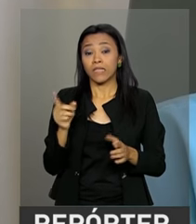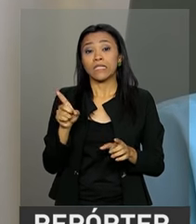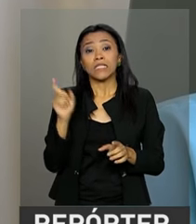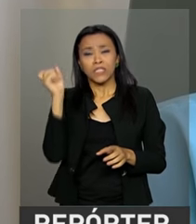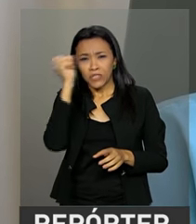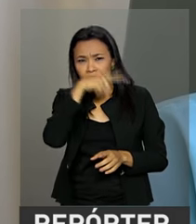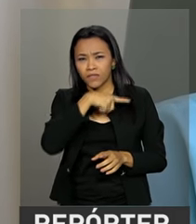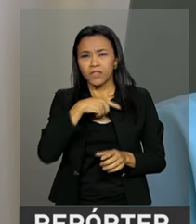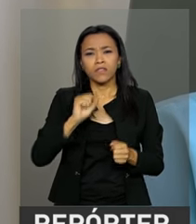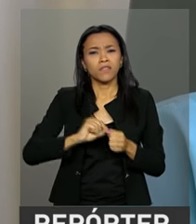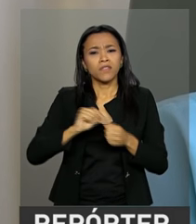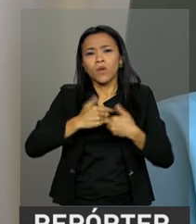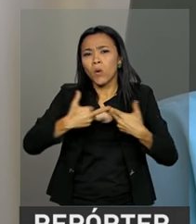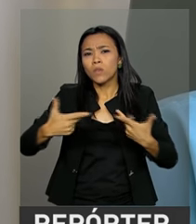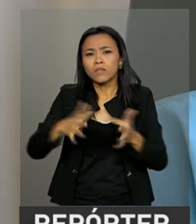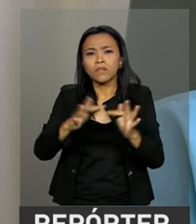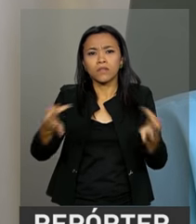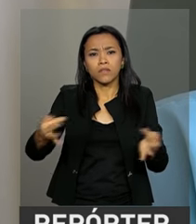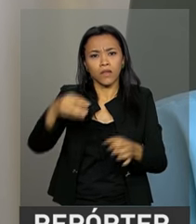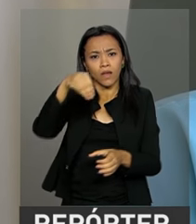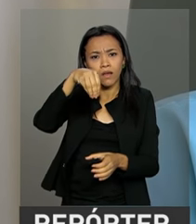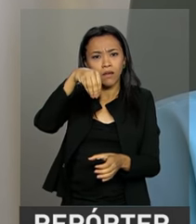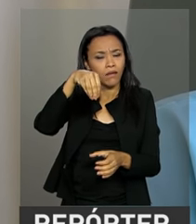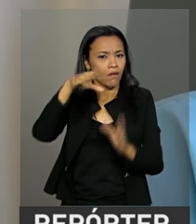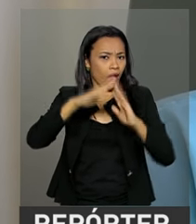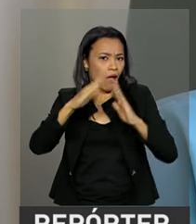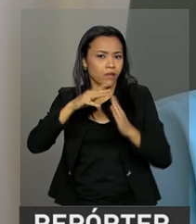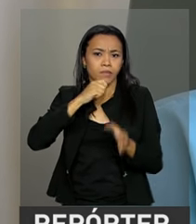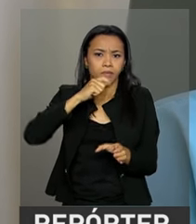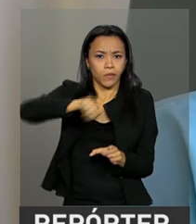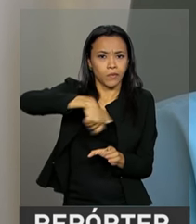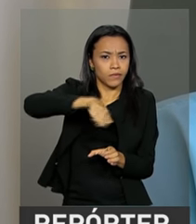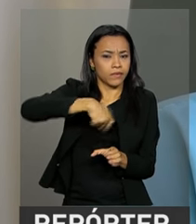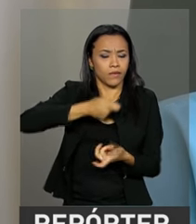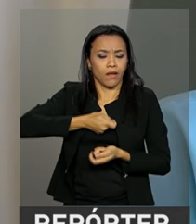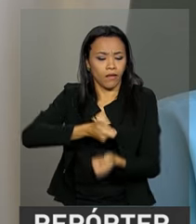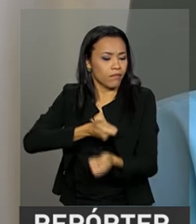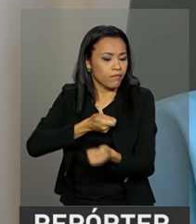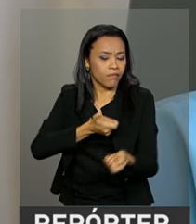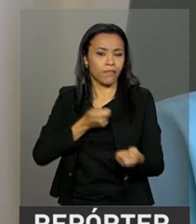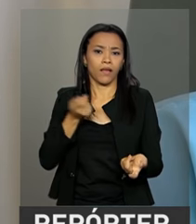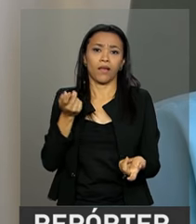Dificuldade de fazer as coisas em casa, como cozinhar, limpar,